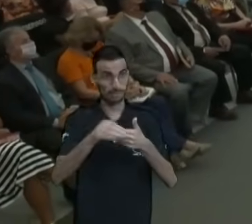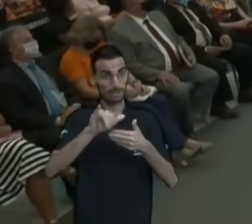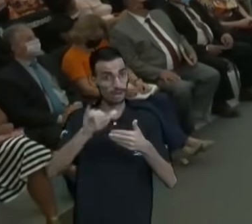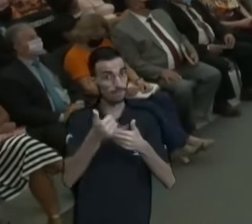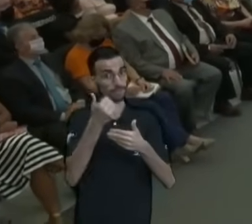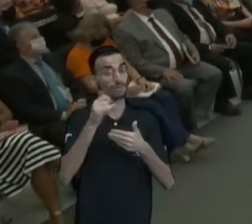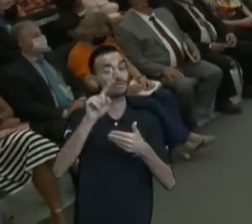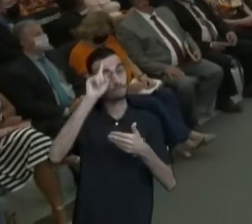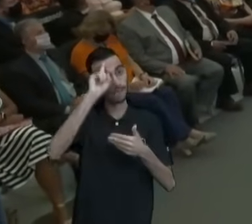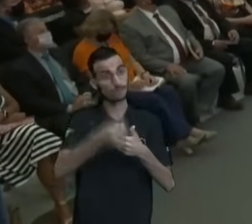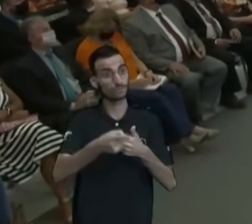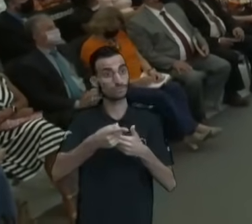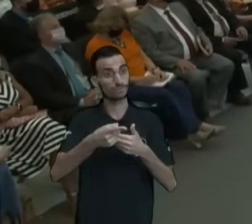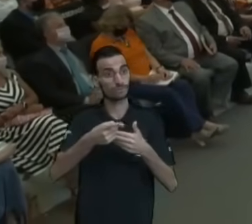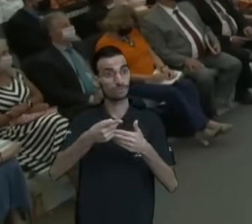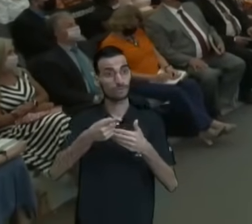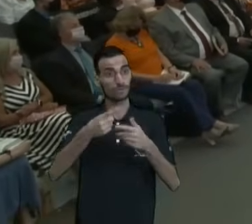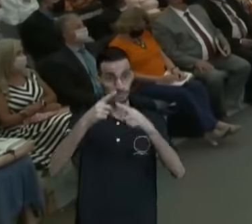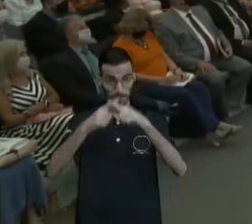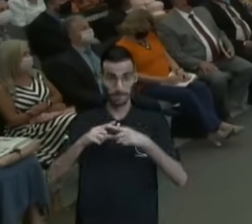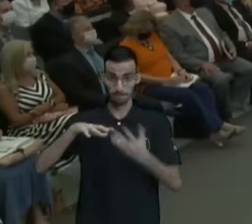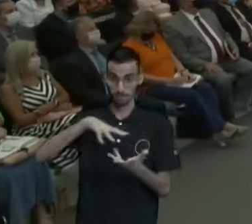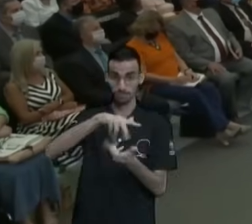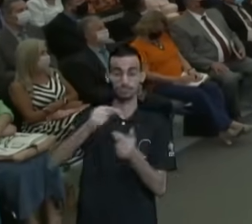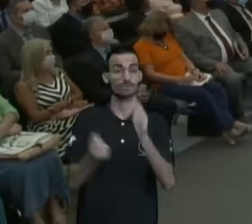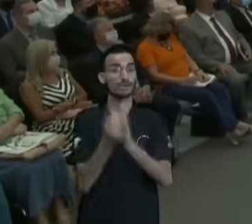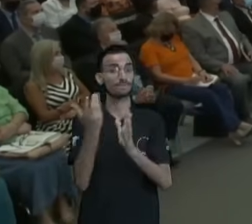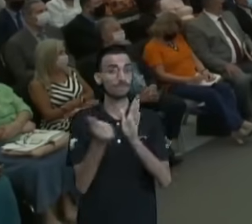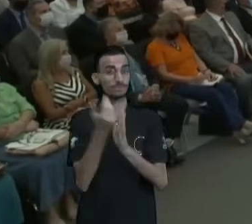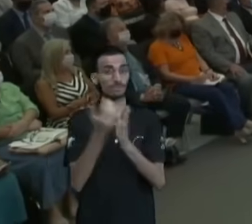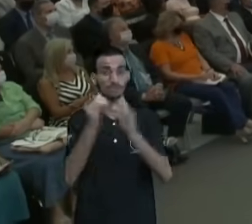evangélico das bobagens que vocês